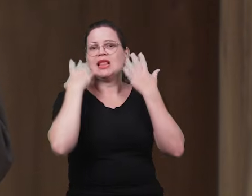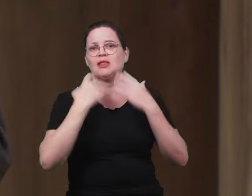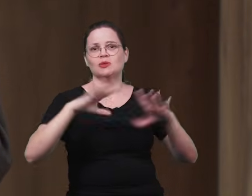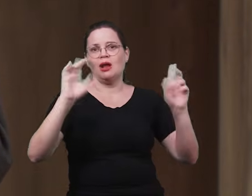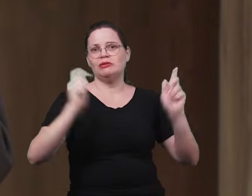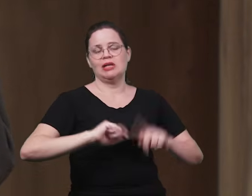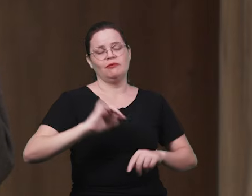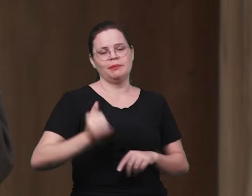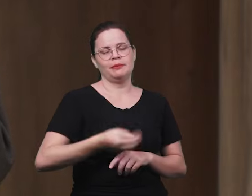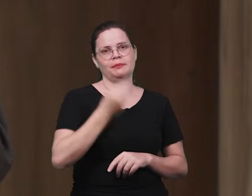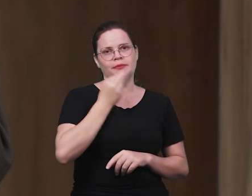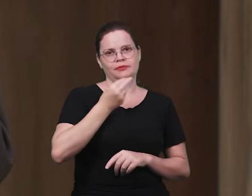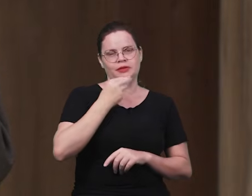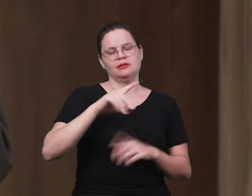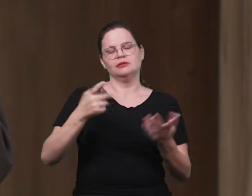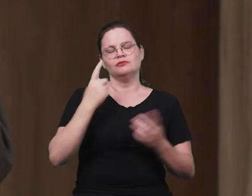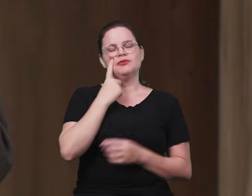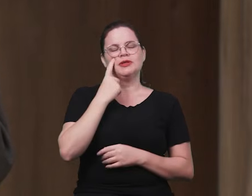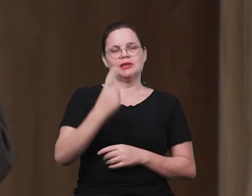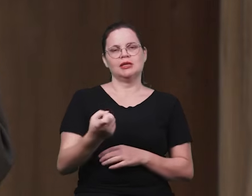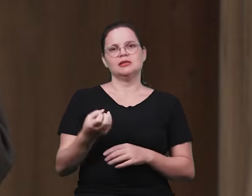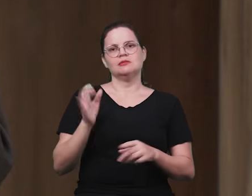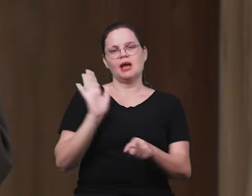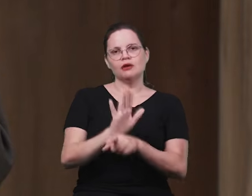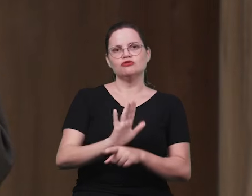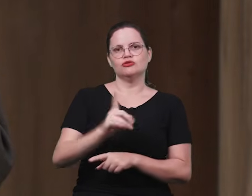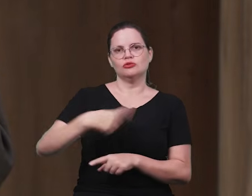né? Que ajudou muito o Evangelho.